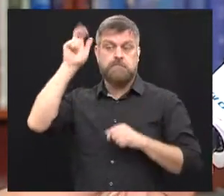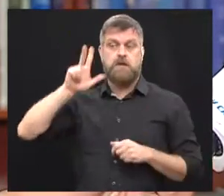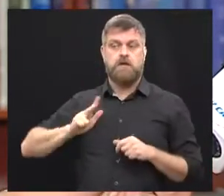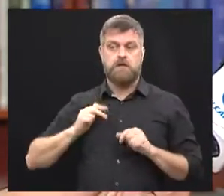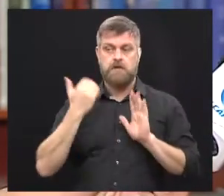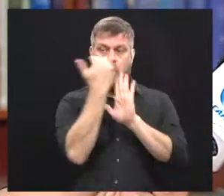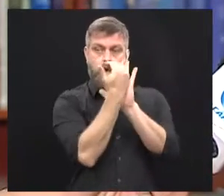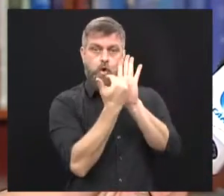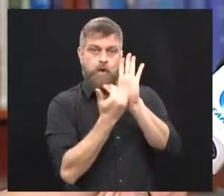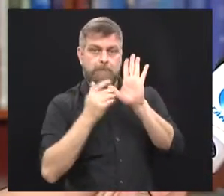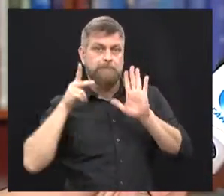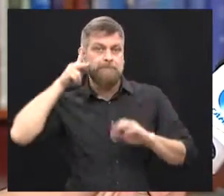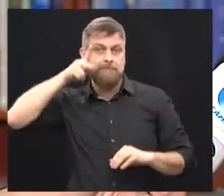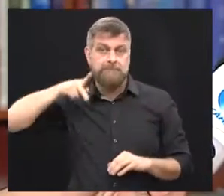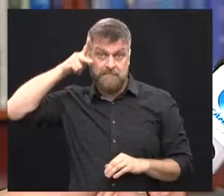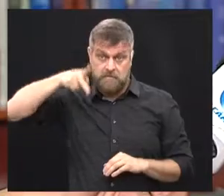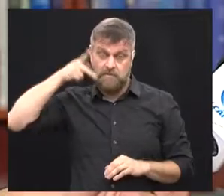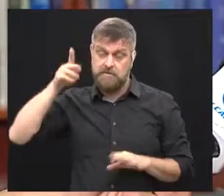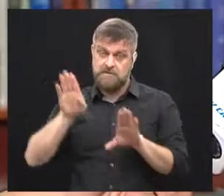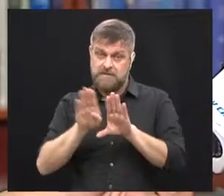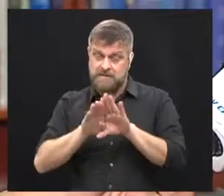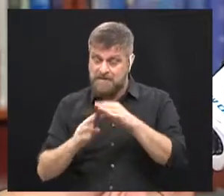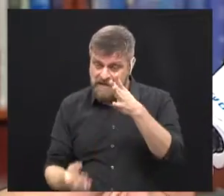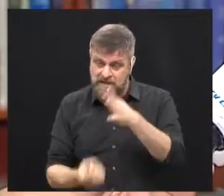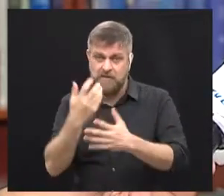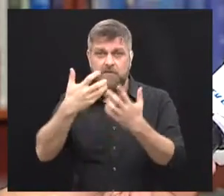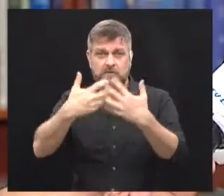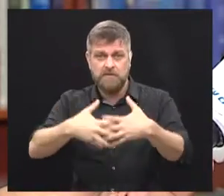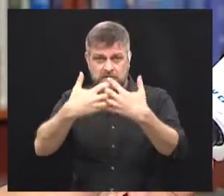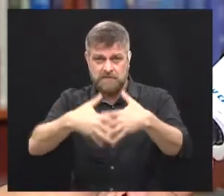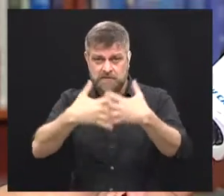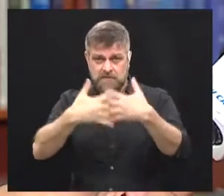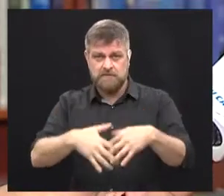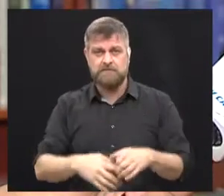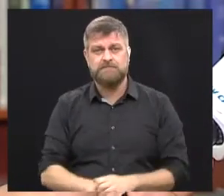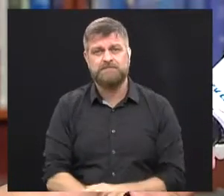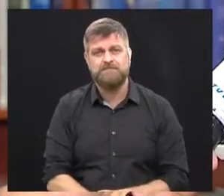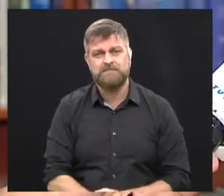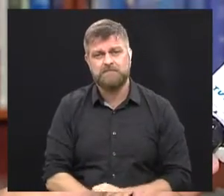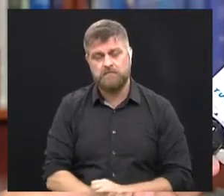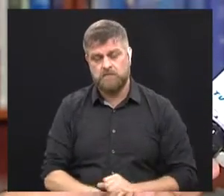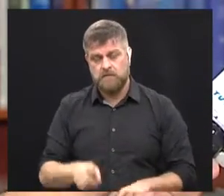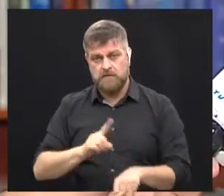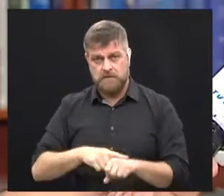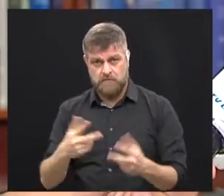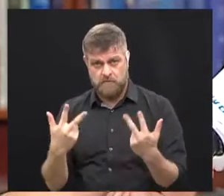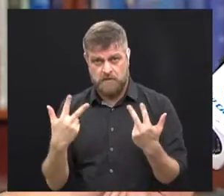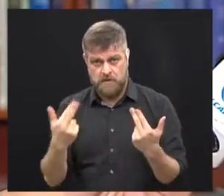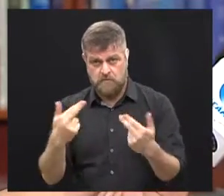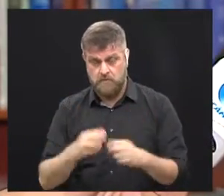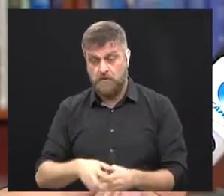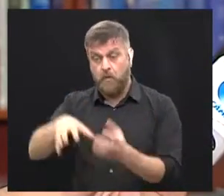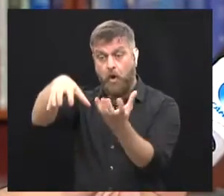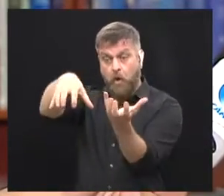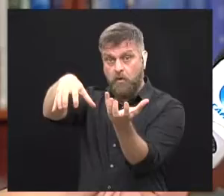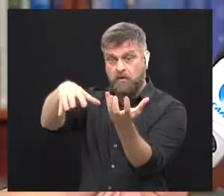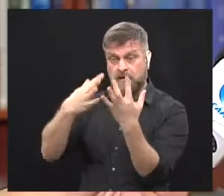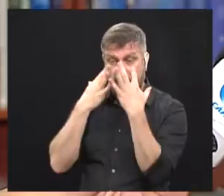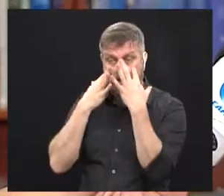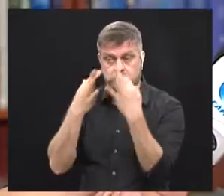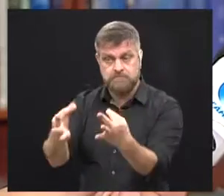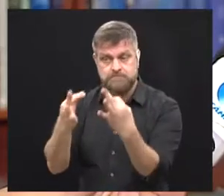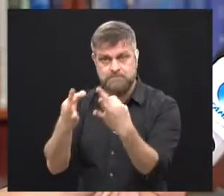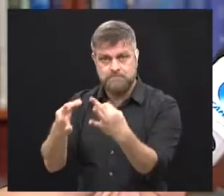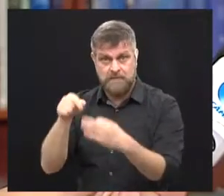fazer com que isso aconteça, né, definitivamente. E, ao mesmo tempo, ficar de olho no Congresso Nacional, no